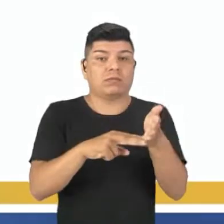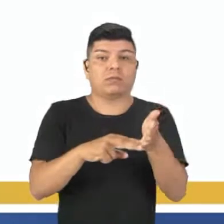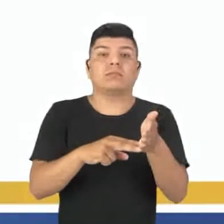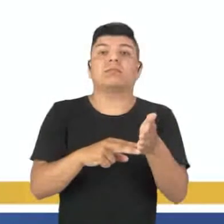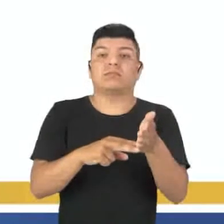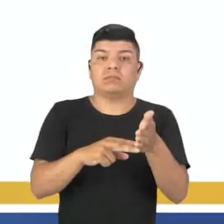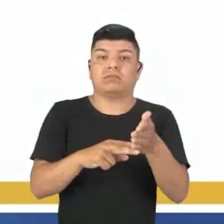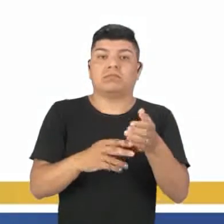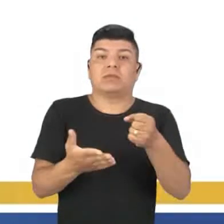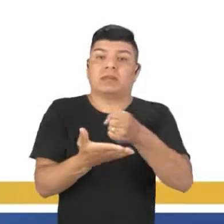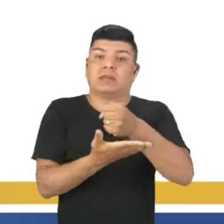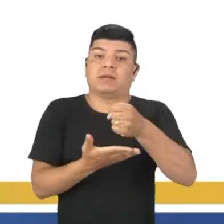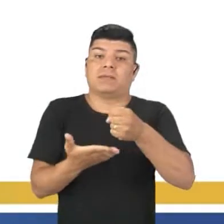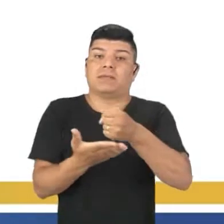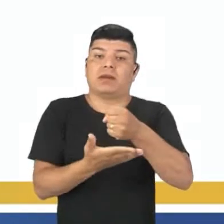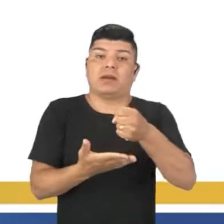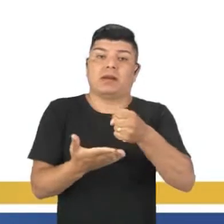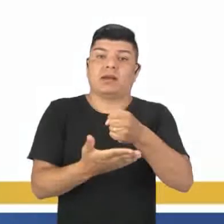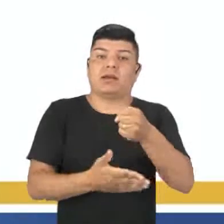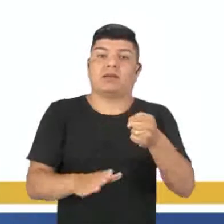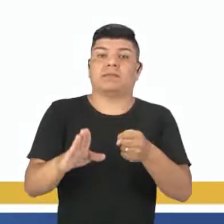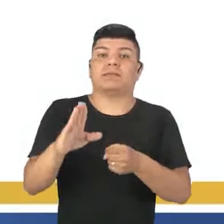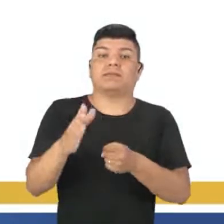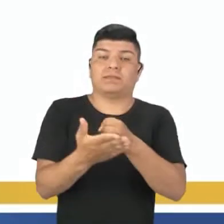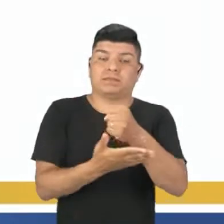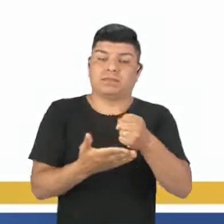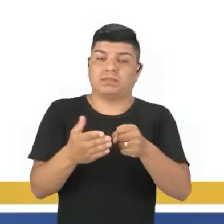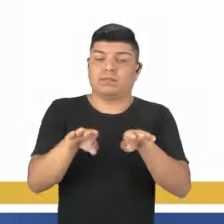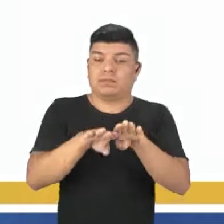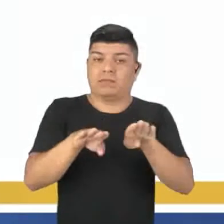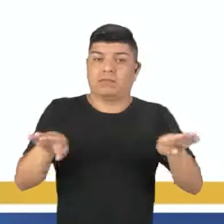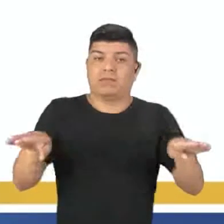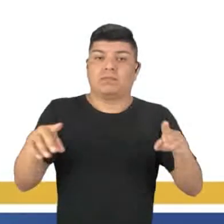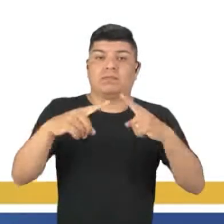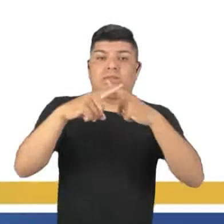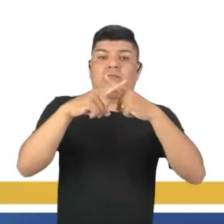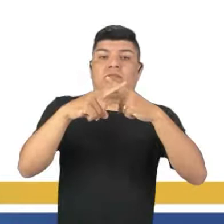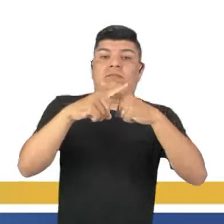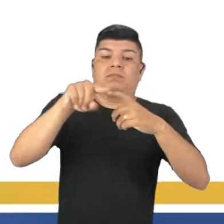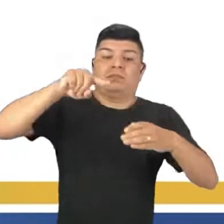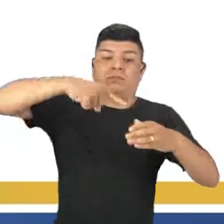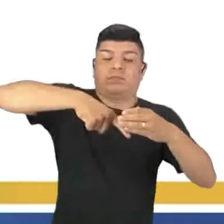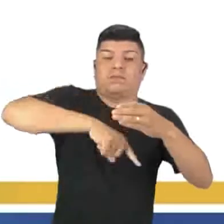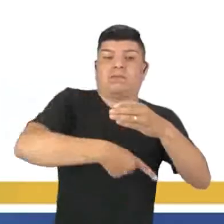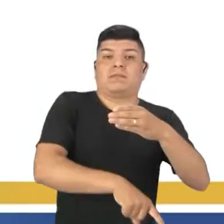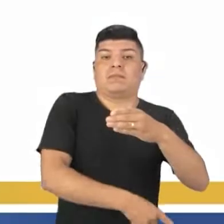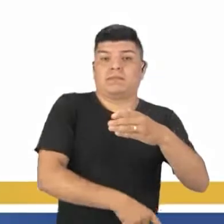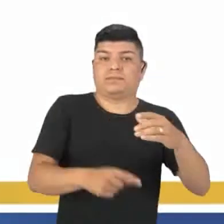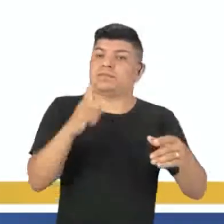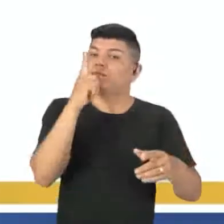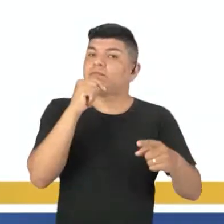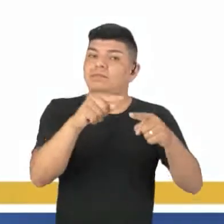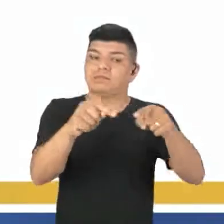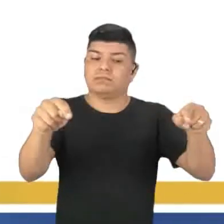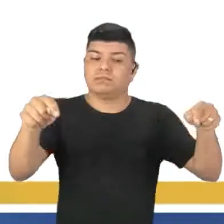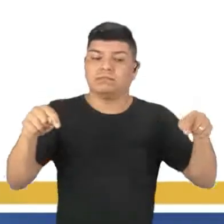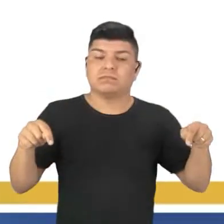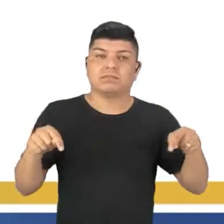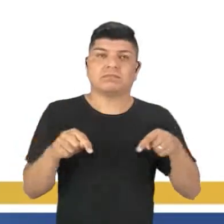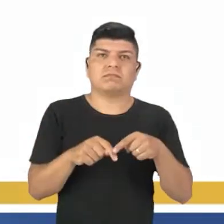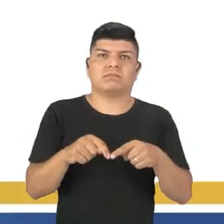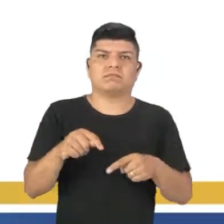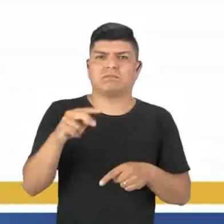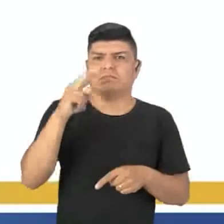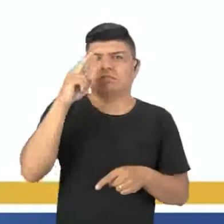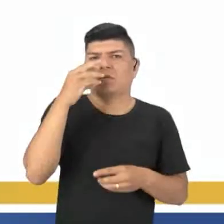área, né, da base aí, da superfície, multiplicada pela profundidade da piscina. Eu só não lembro aí